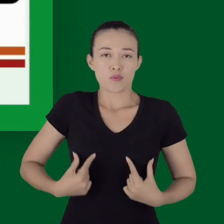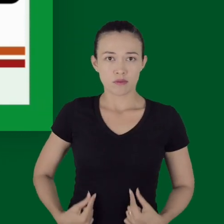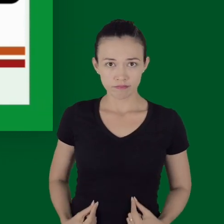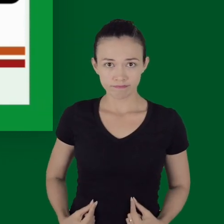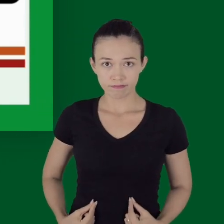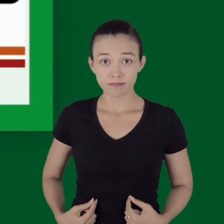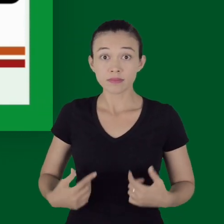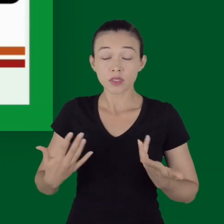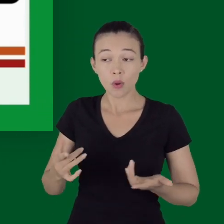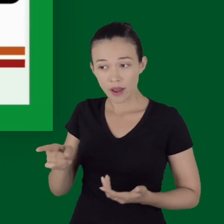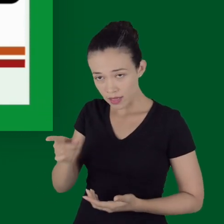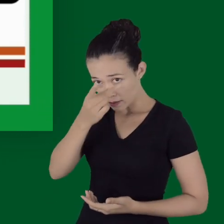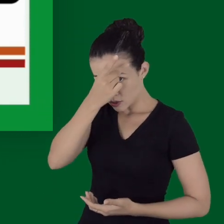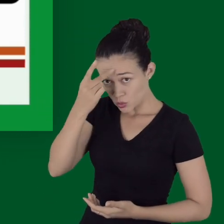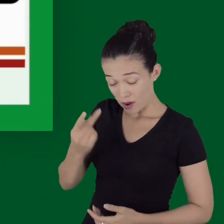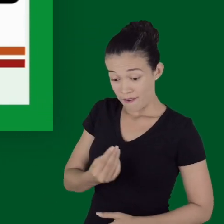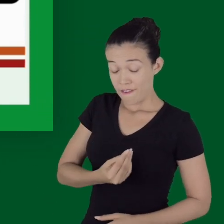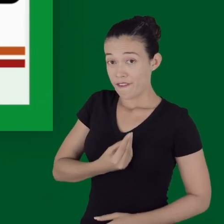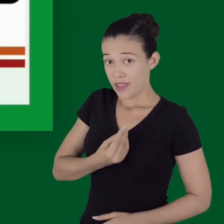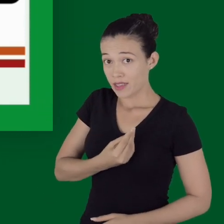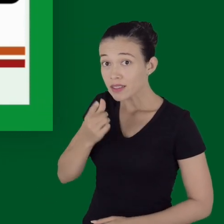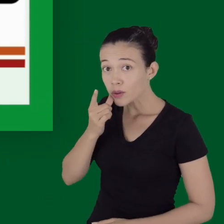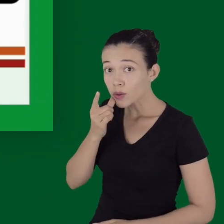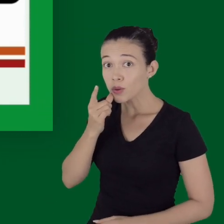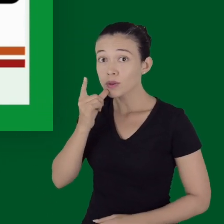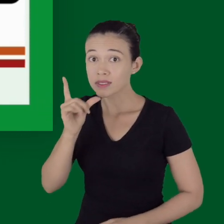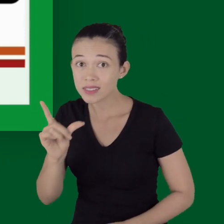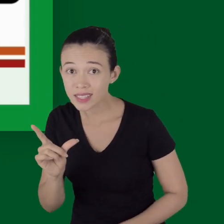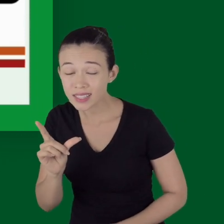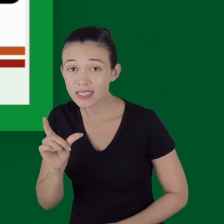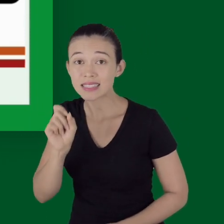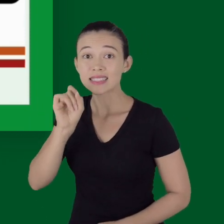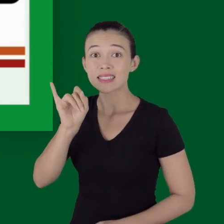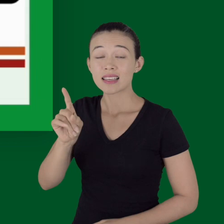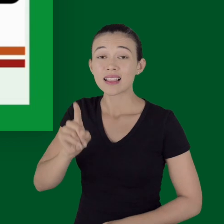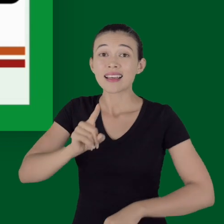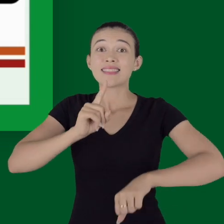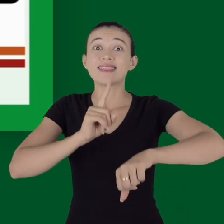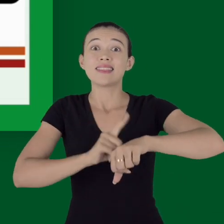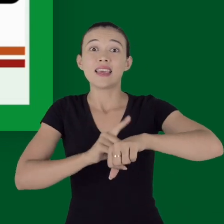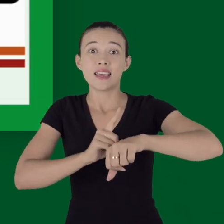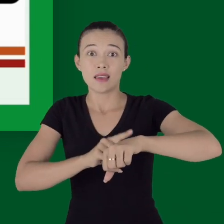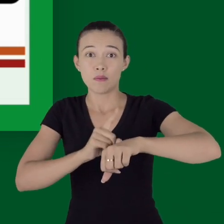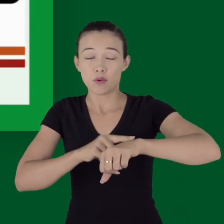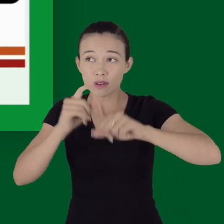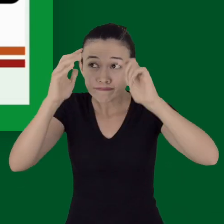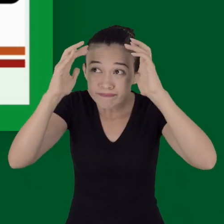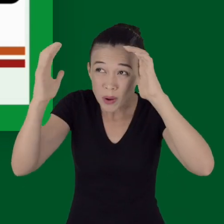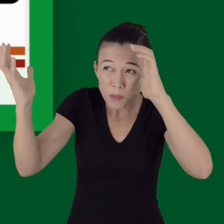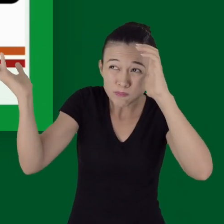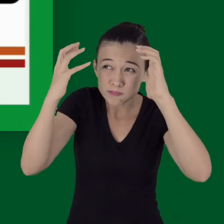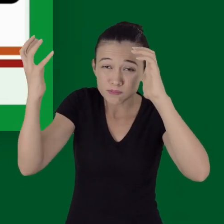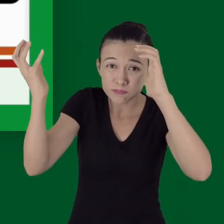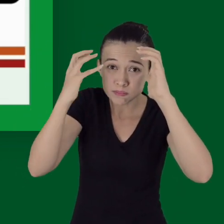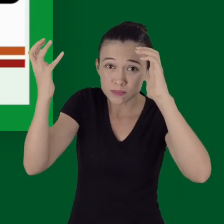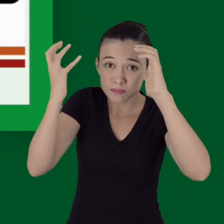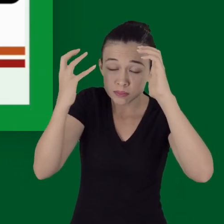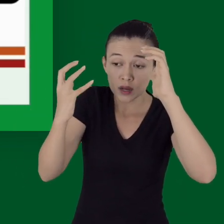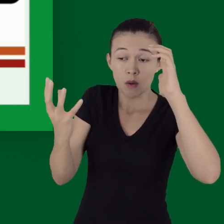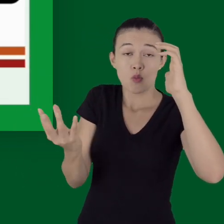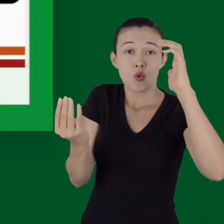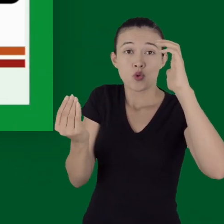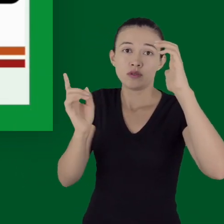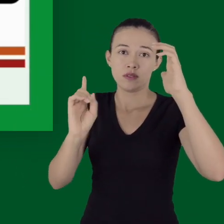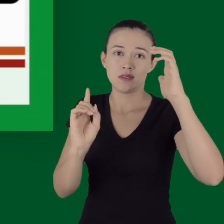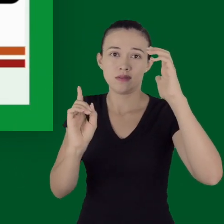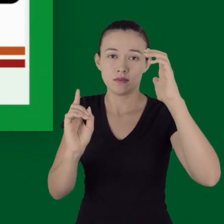de longo prazo é a extensão da lesão do sistema nervoso central, né? O que vai levar à morte, né?